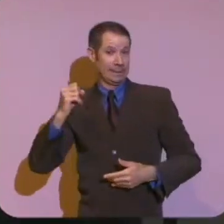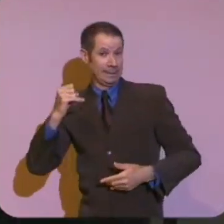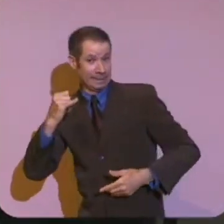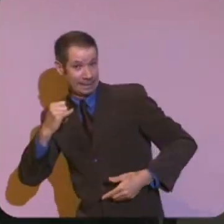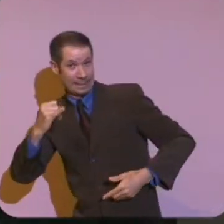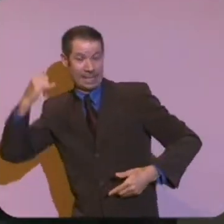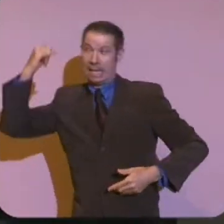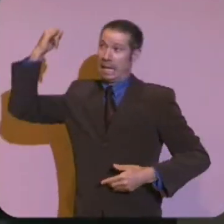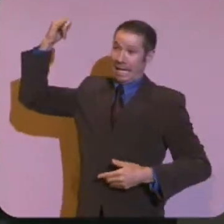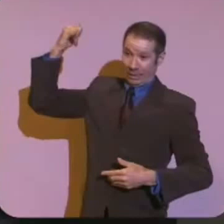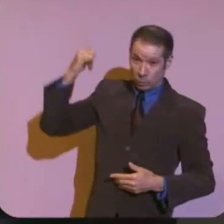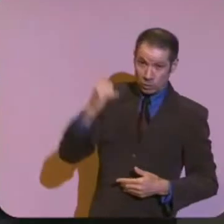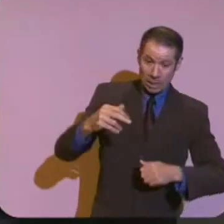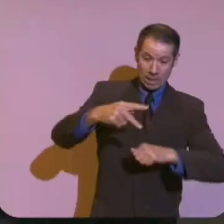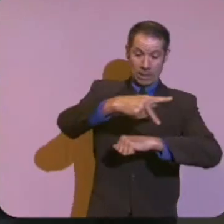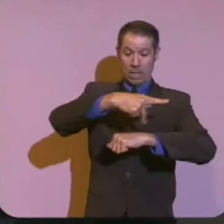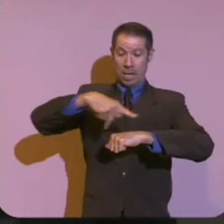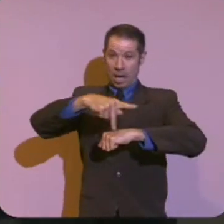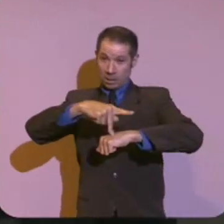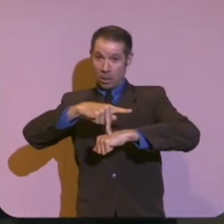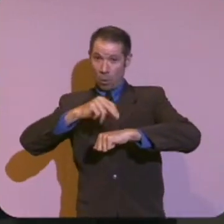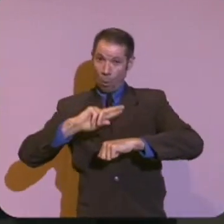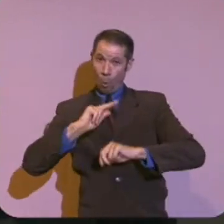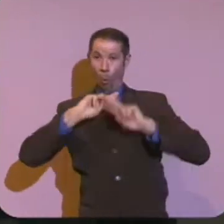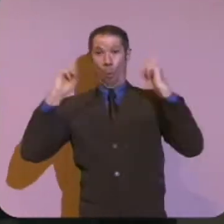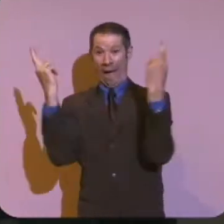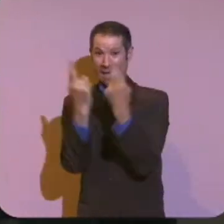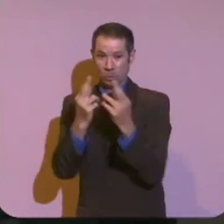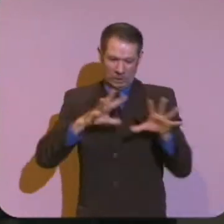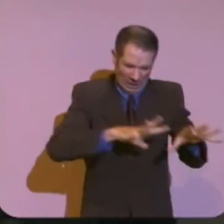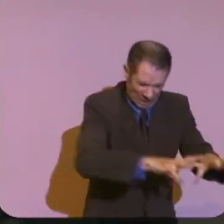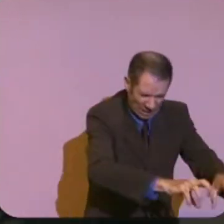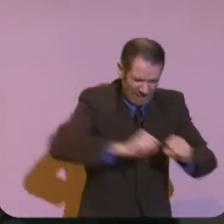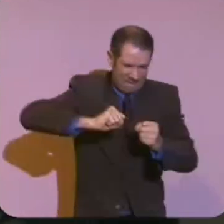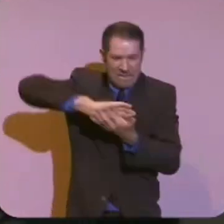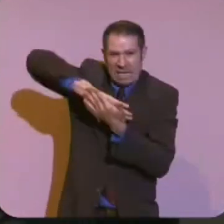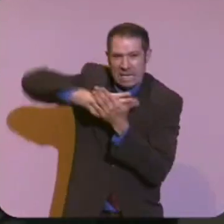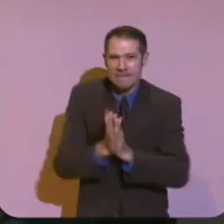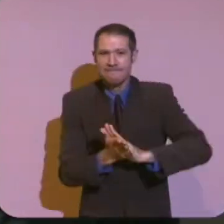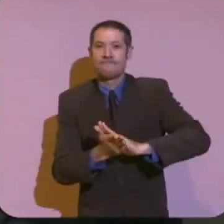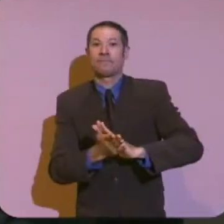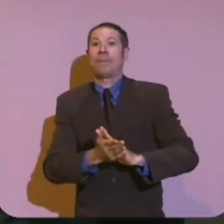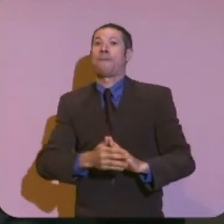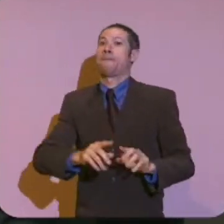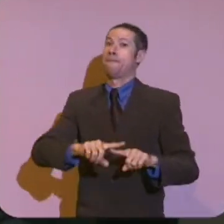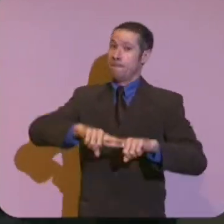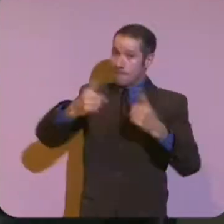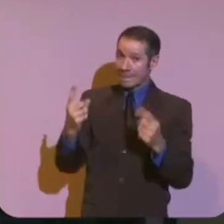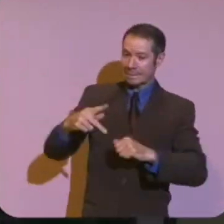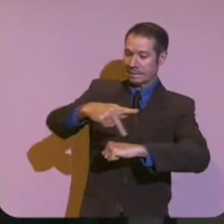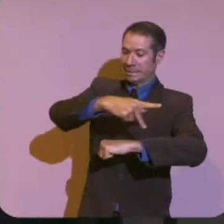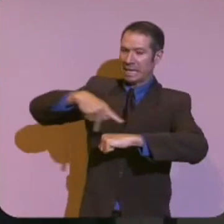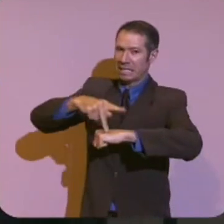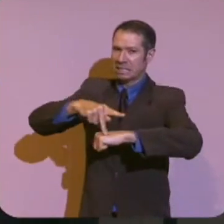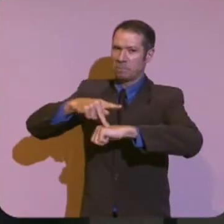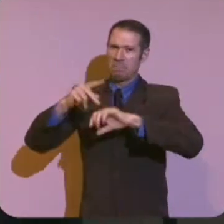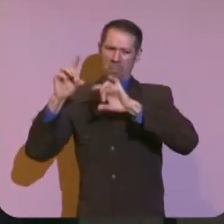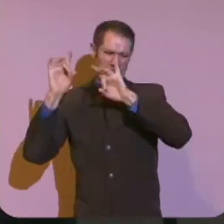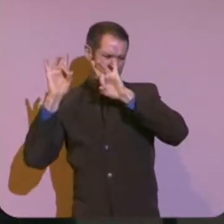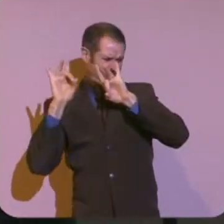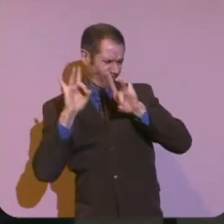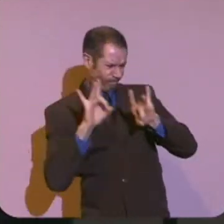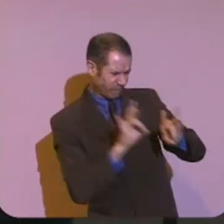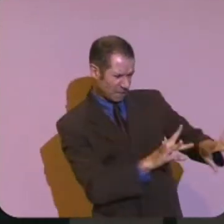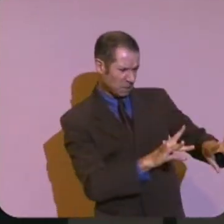que uma nação ou reino será arrancado, derrubado e destruído, mas essa nação abandonar